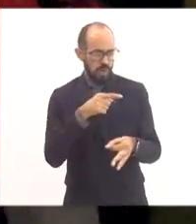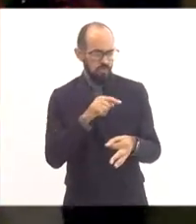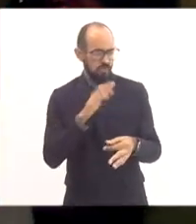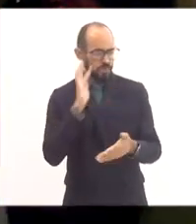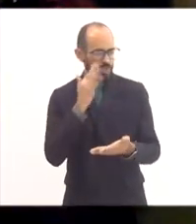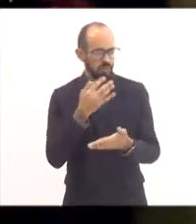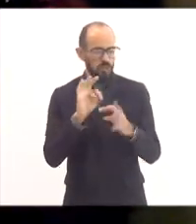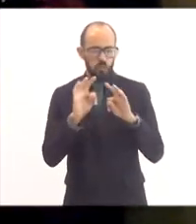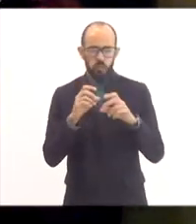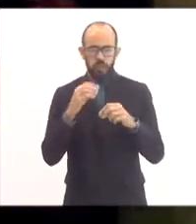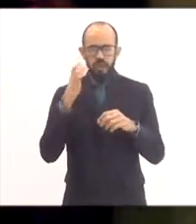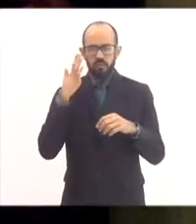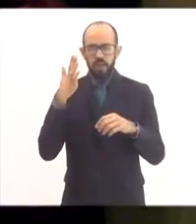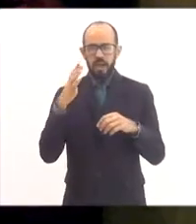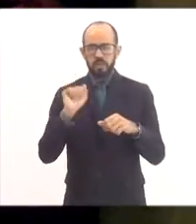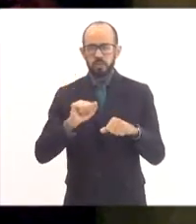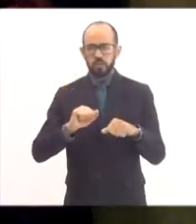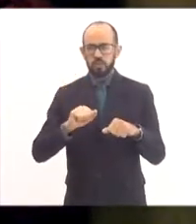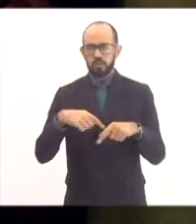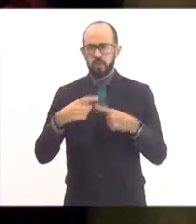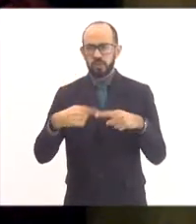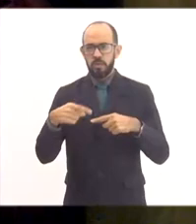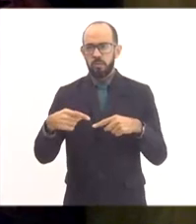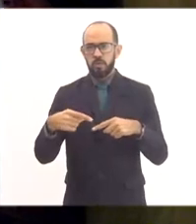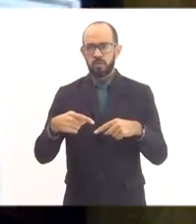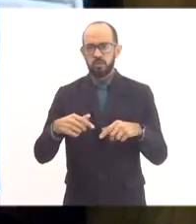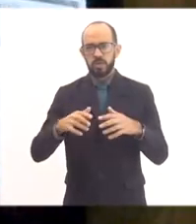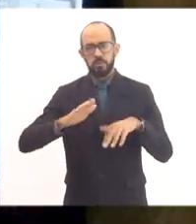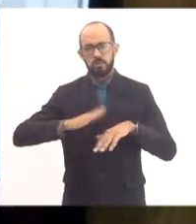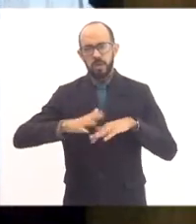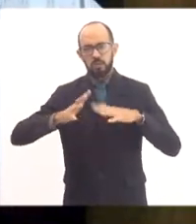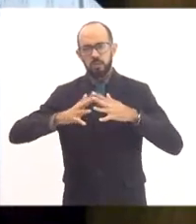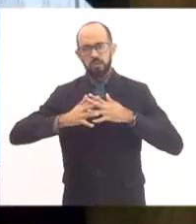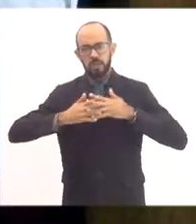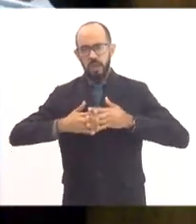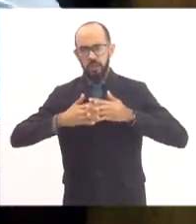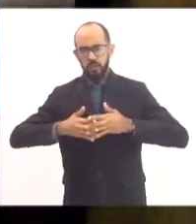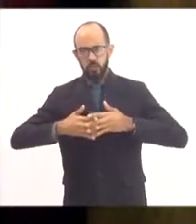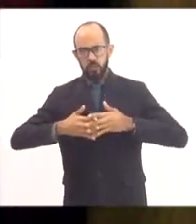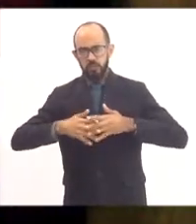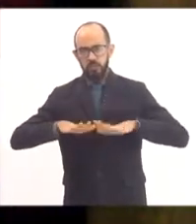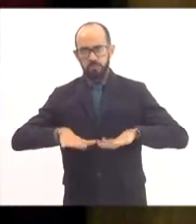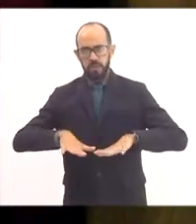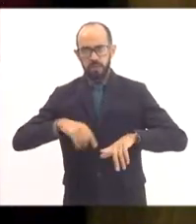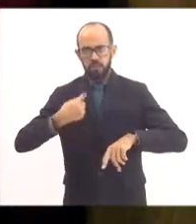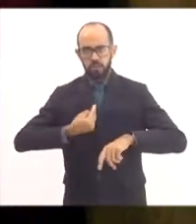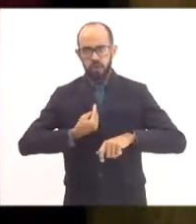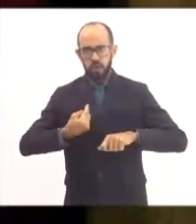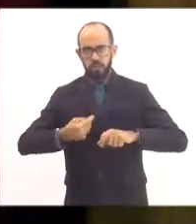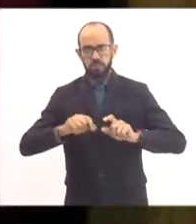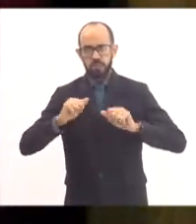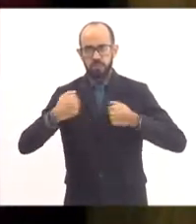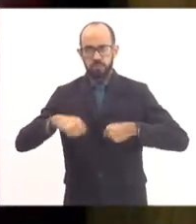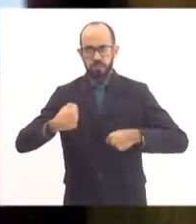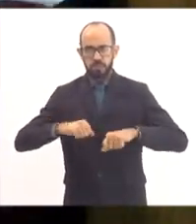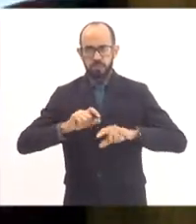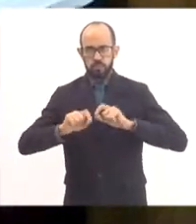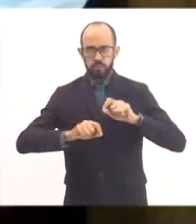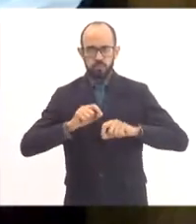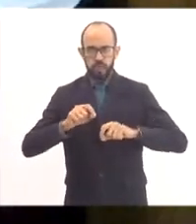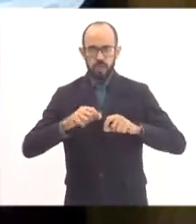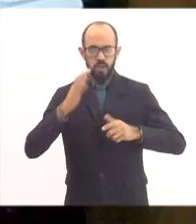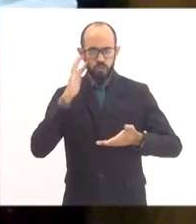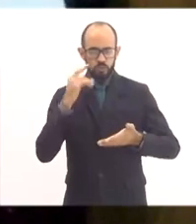mais fácil e vamos deixar para depois o que é mais difícil. Só que nós precisamos resolver